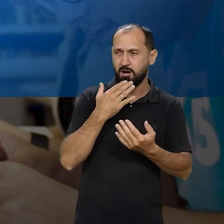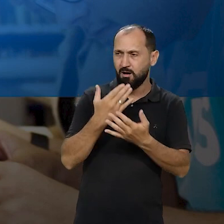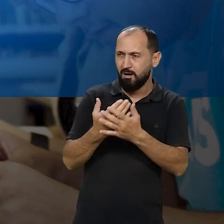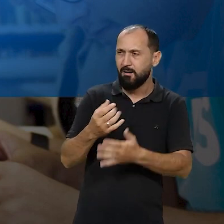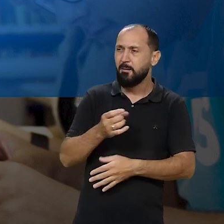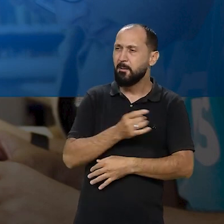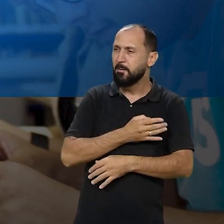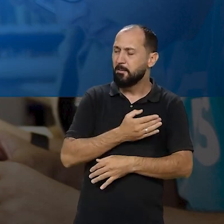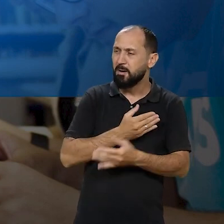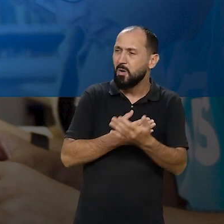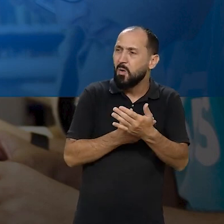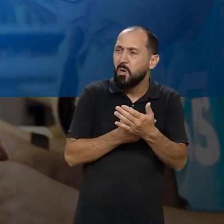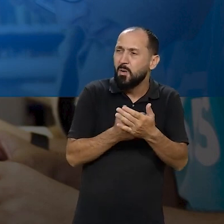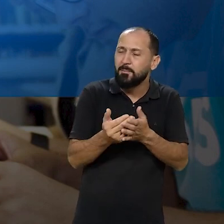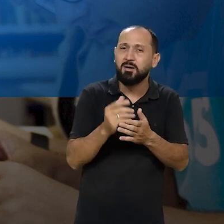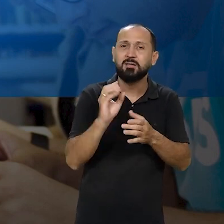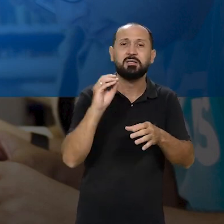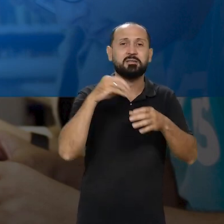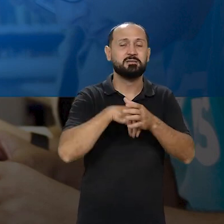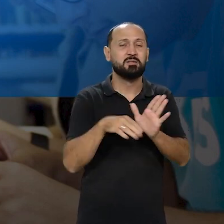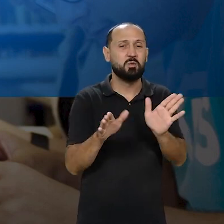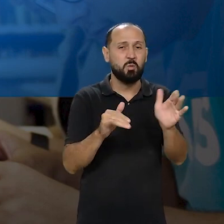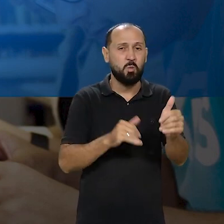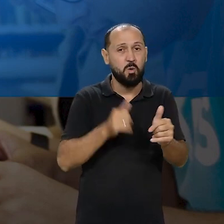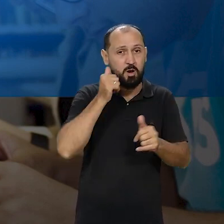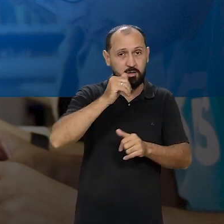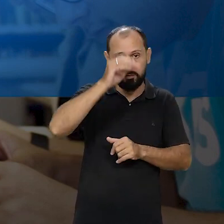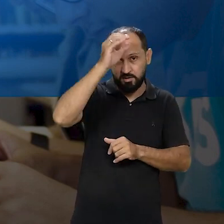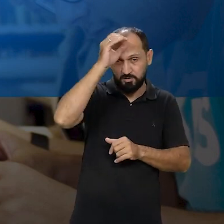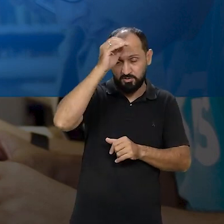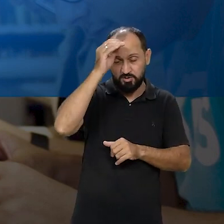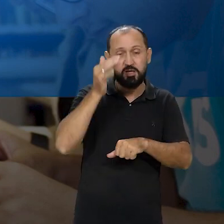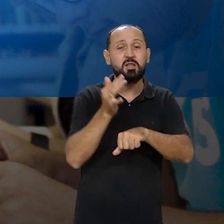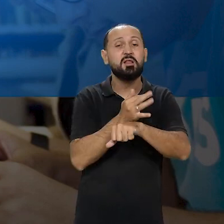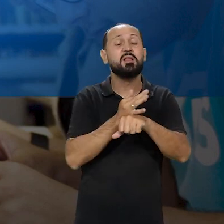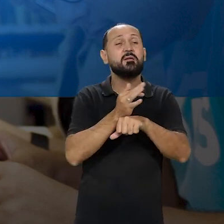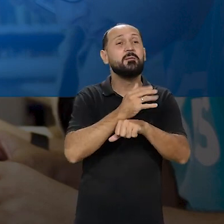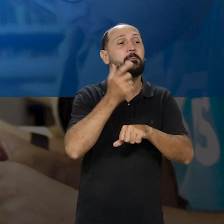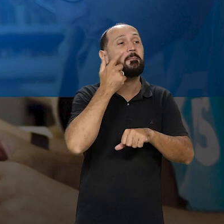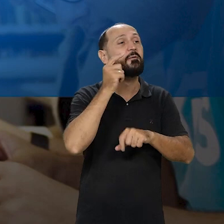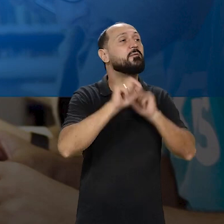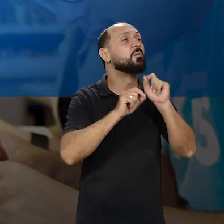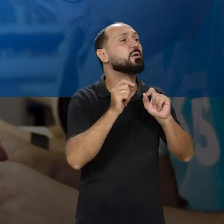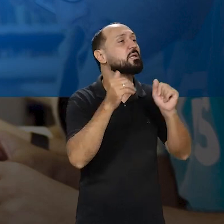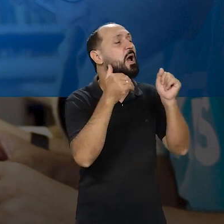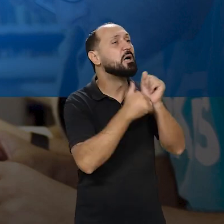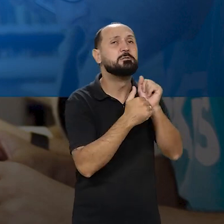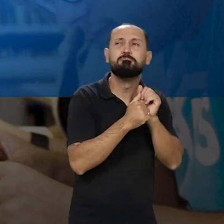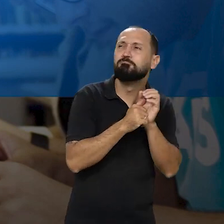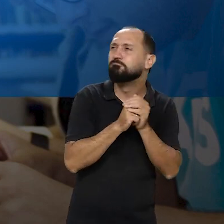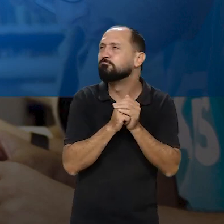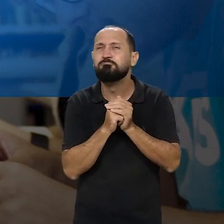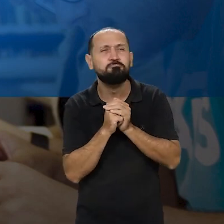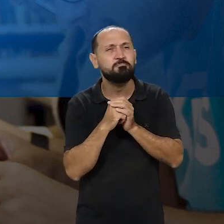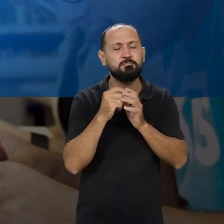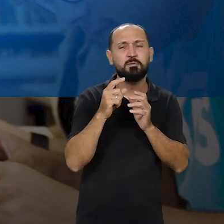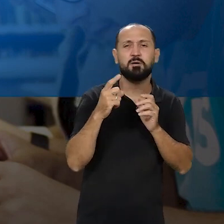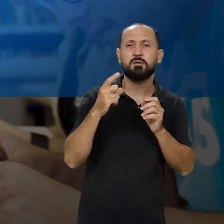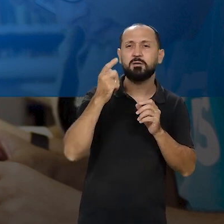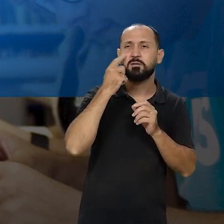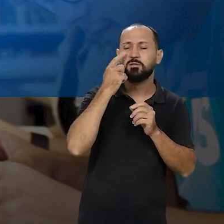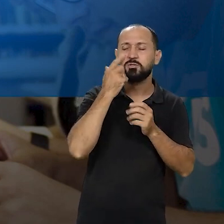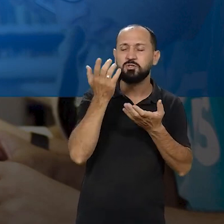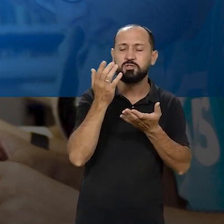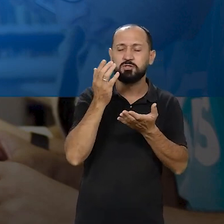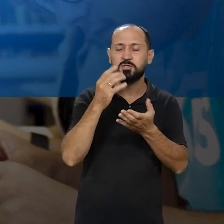que eu entrava furtivamente no quarto da tia durante as férias para tentar desvendar o mistério. Ela te dava polenta com